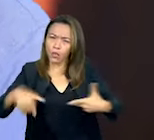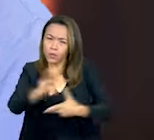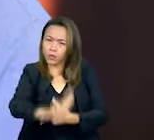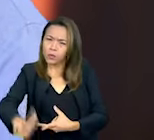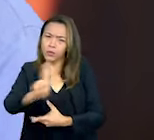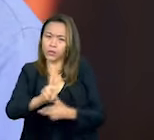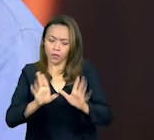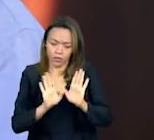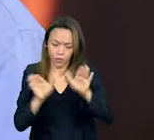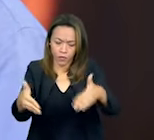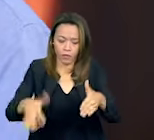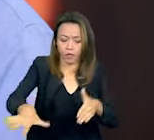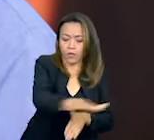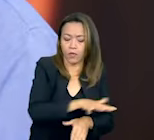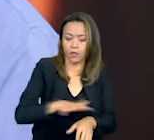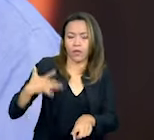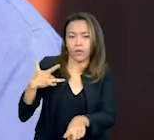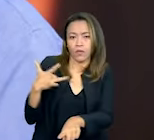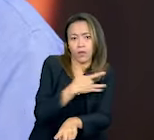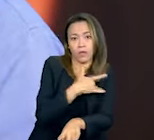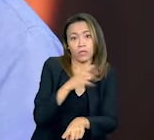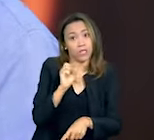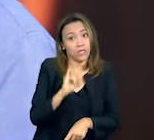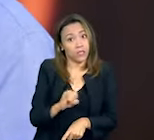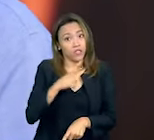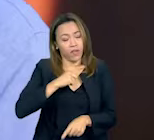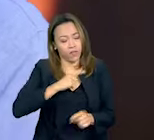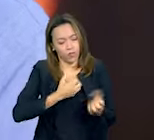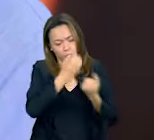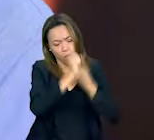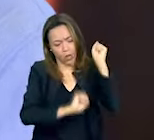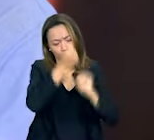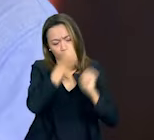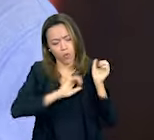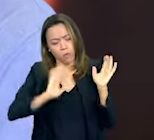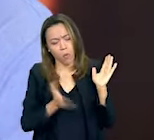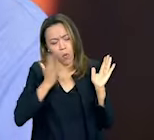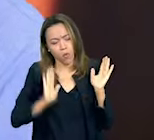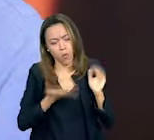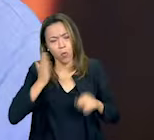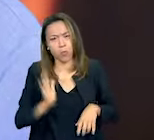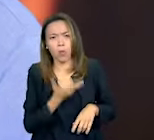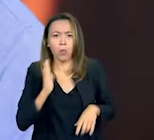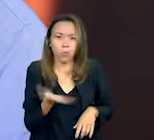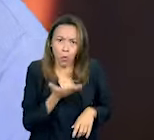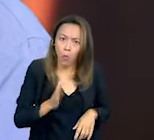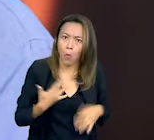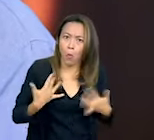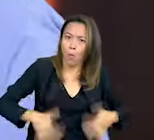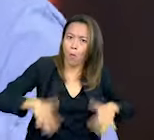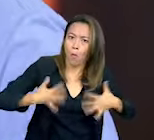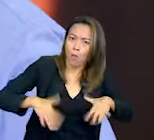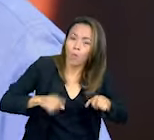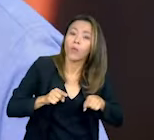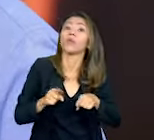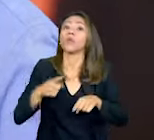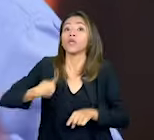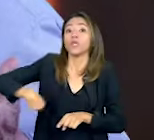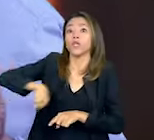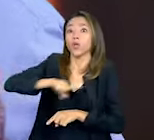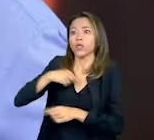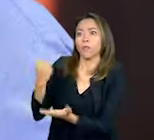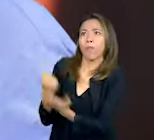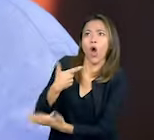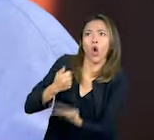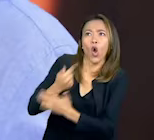tiver uma indústria produzindo isso ativamente e a gente tem uma capacidade de consumo extraordinária por conta do